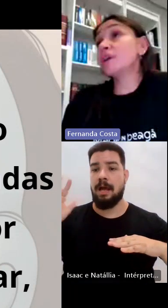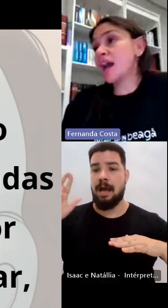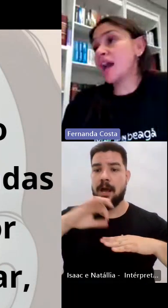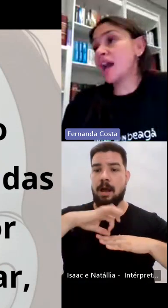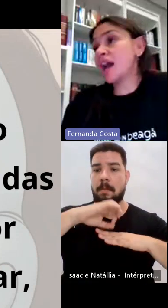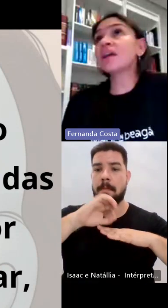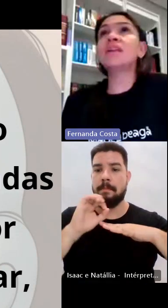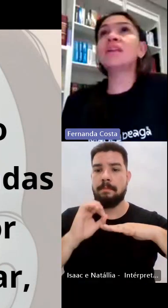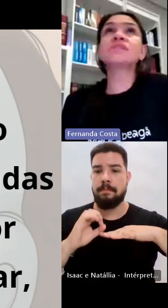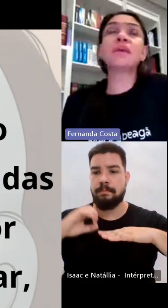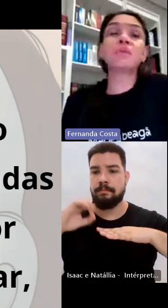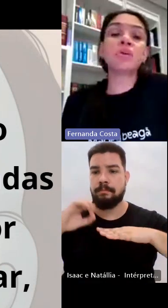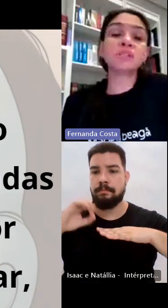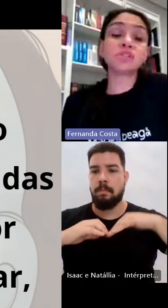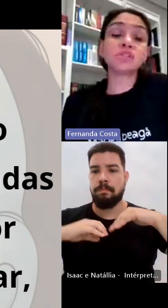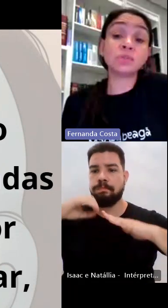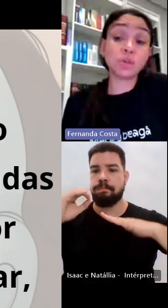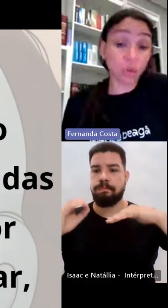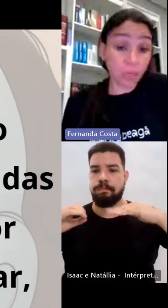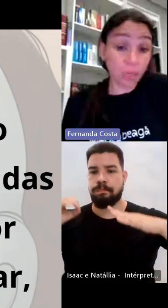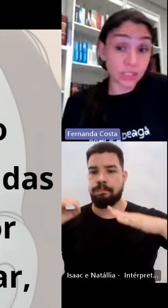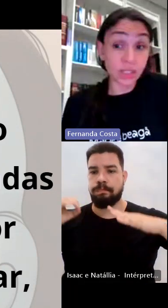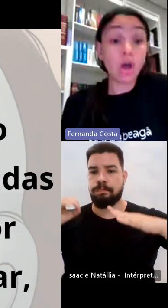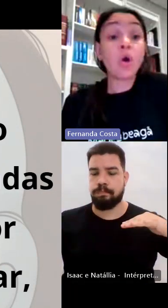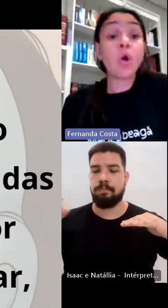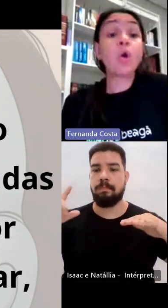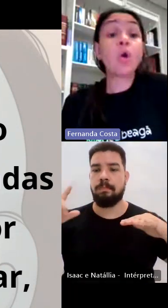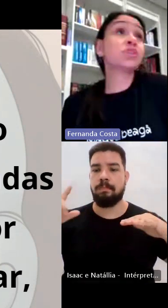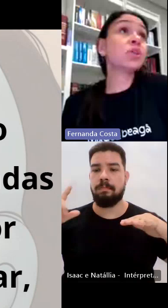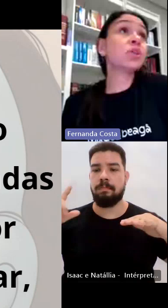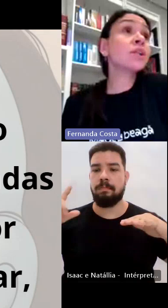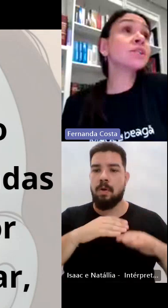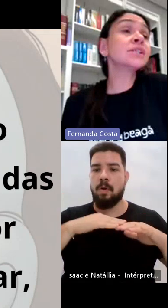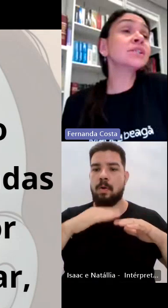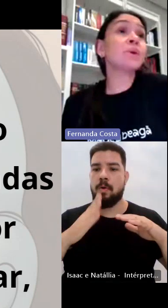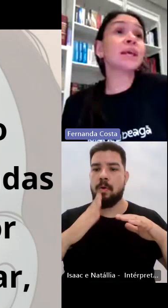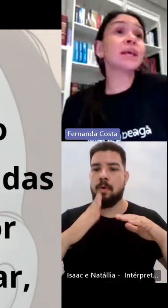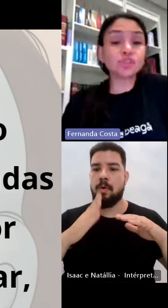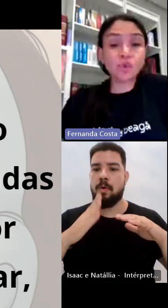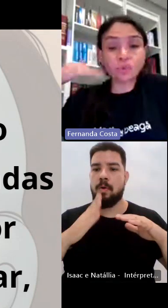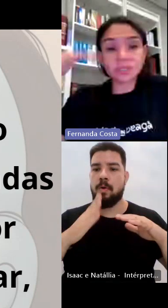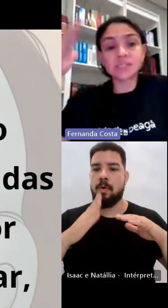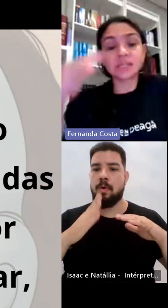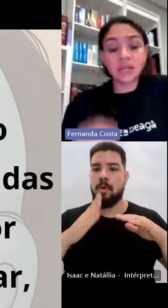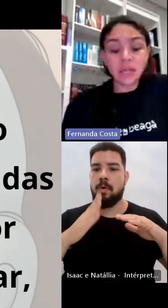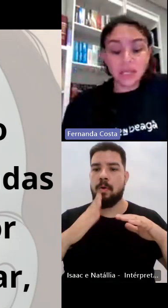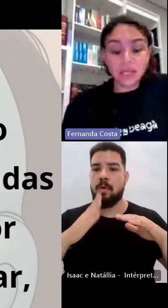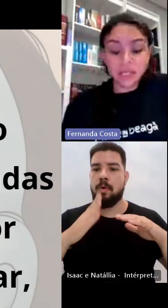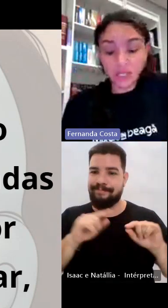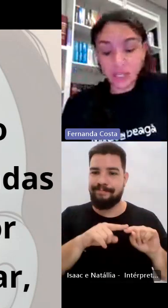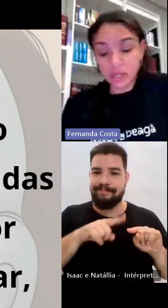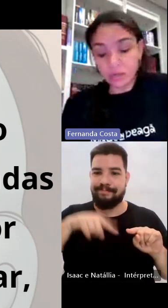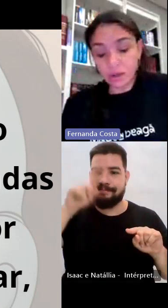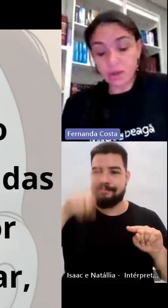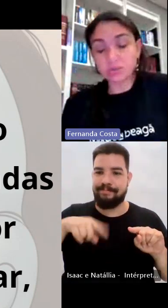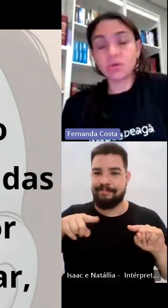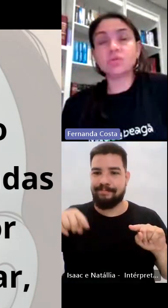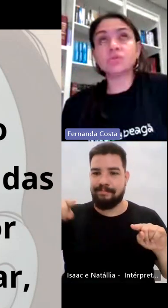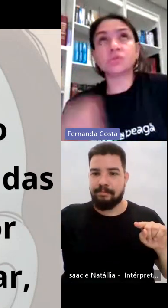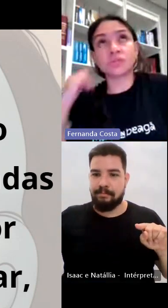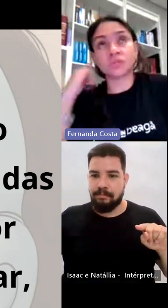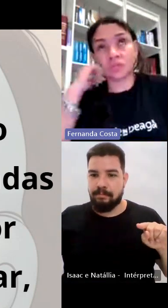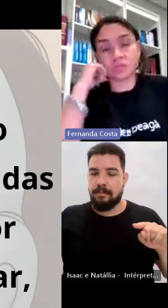vão criar aquelas famosas ondas sonoras. Ondas sonoras que são aquelas ondas que chegam